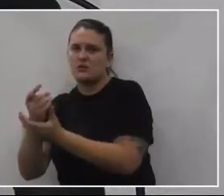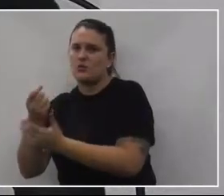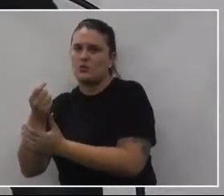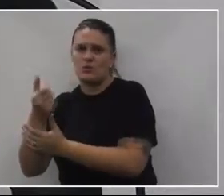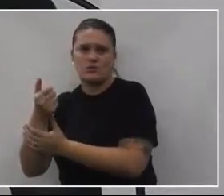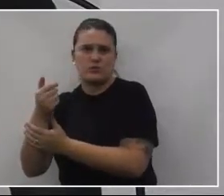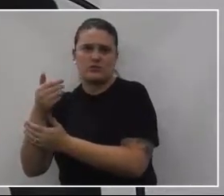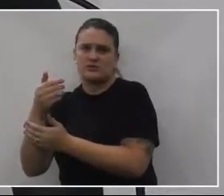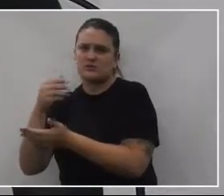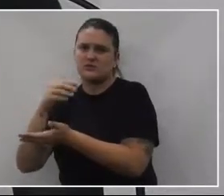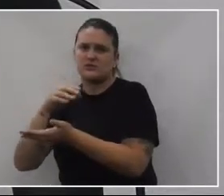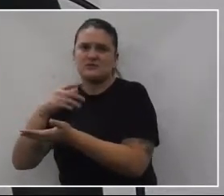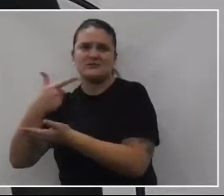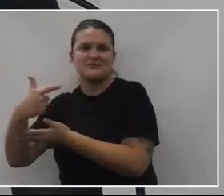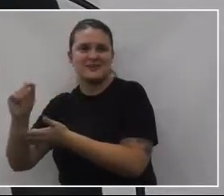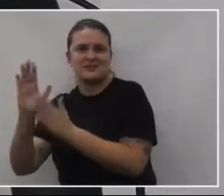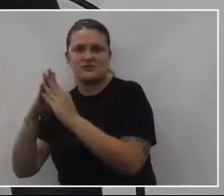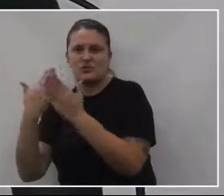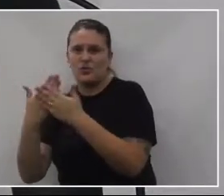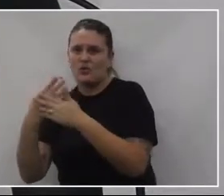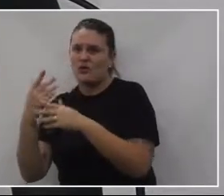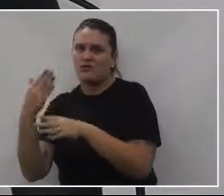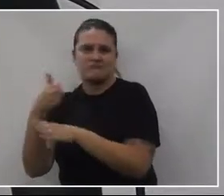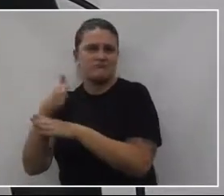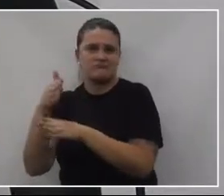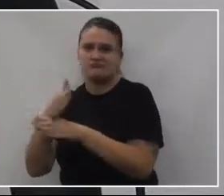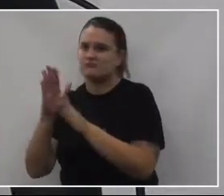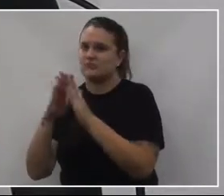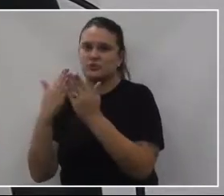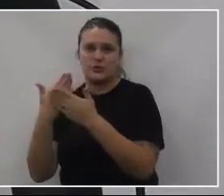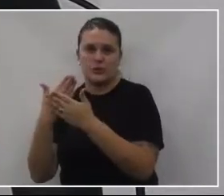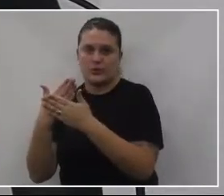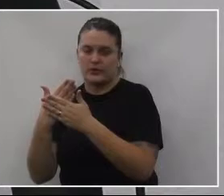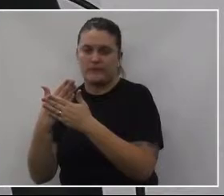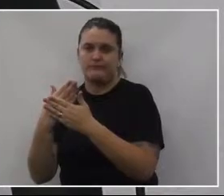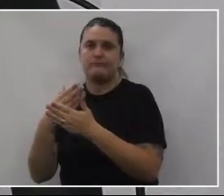não está frequentando a aula da forma que deveria. E um segundo